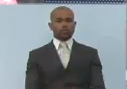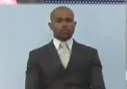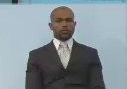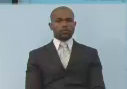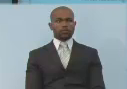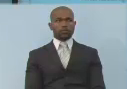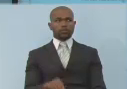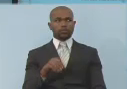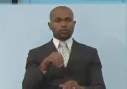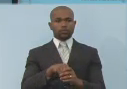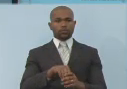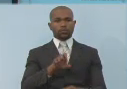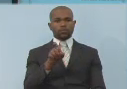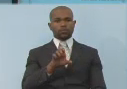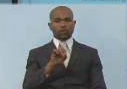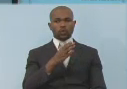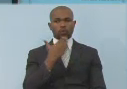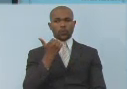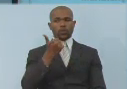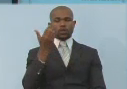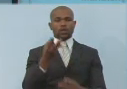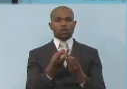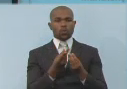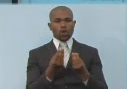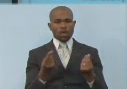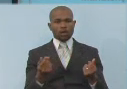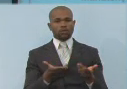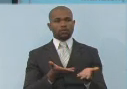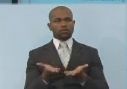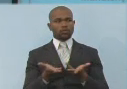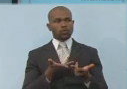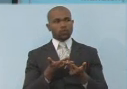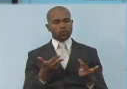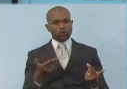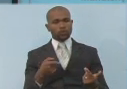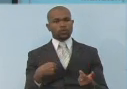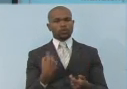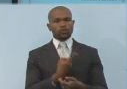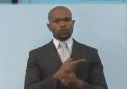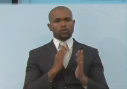Dentro do eixo melhoria da qualidade dos serviços, nós